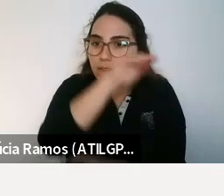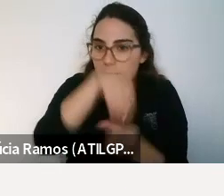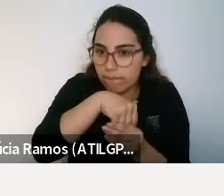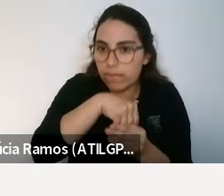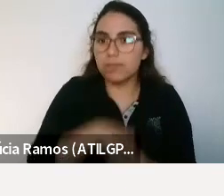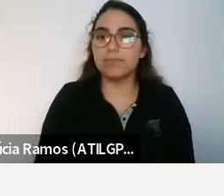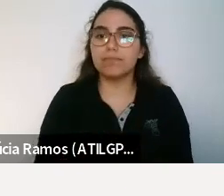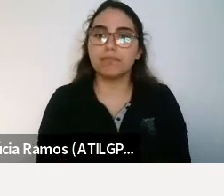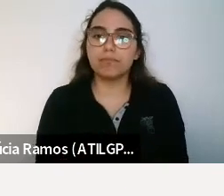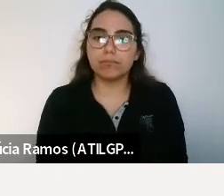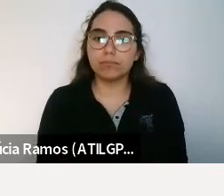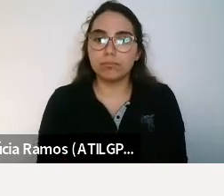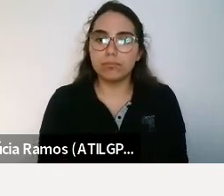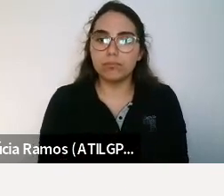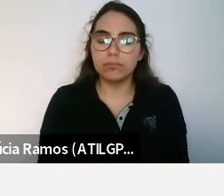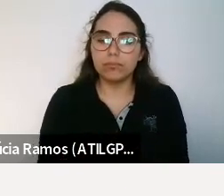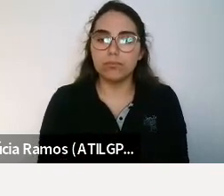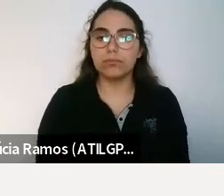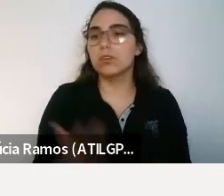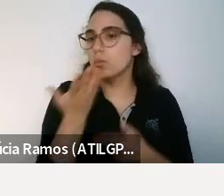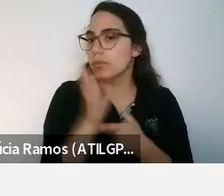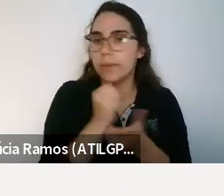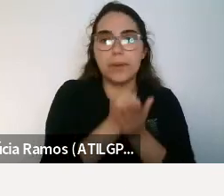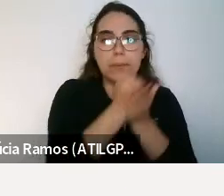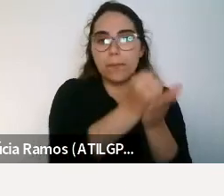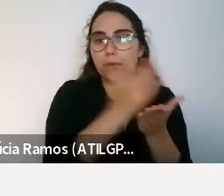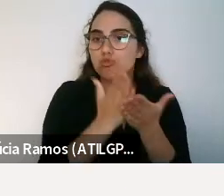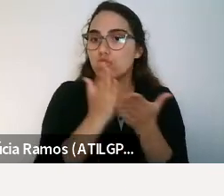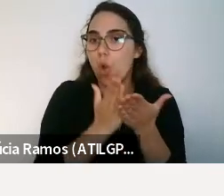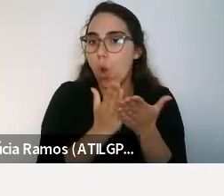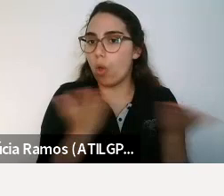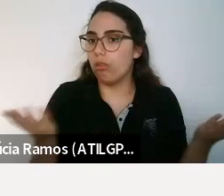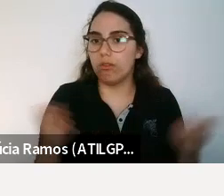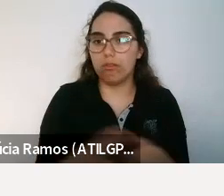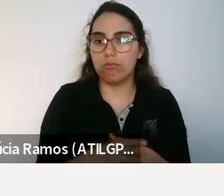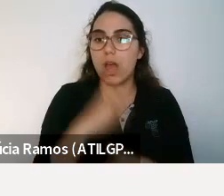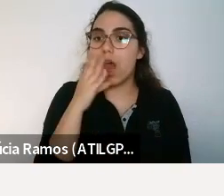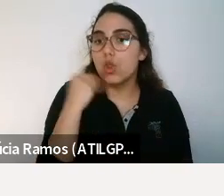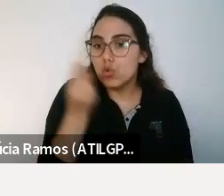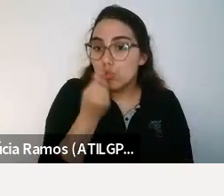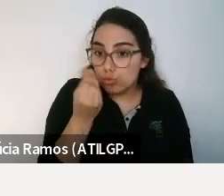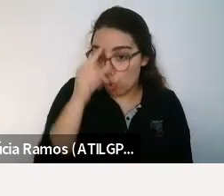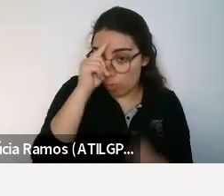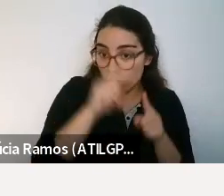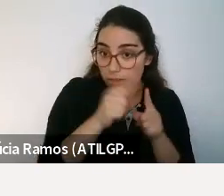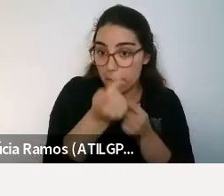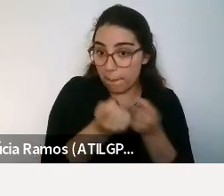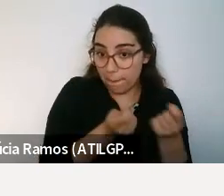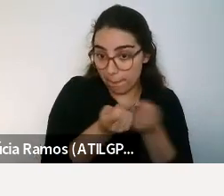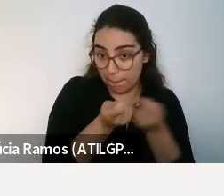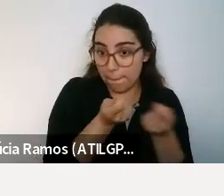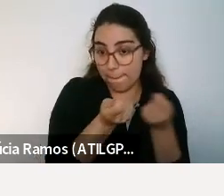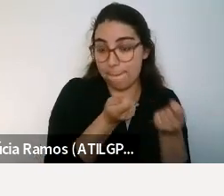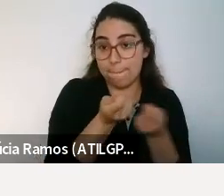aqui poderia ter um papel ao nível do apoio académico, e estes alunos mediadores estão